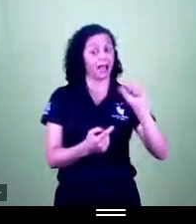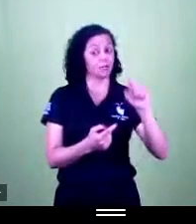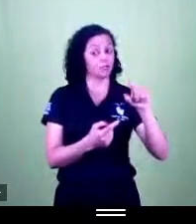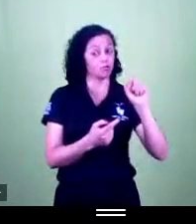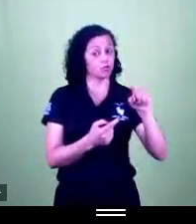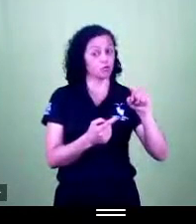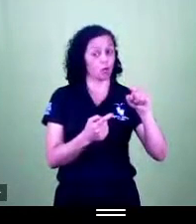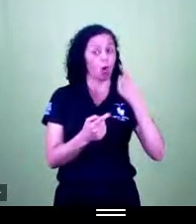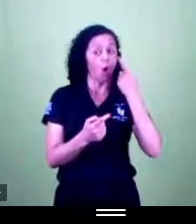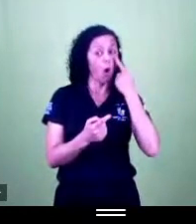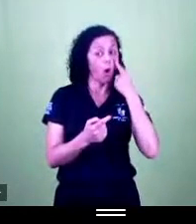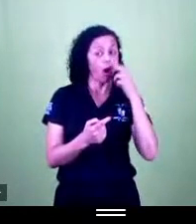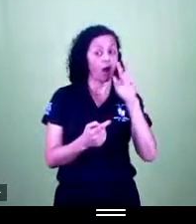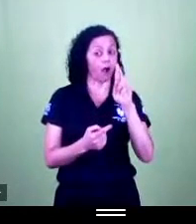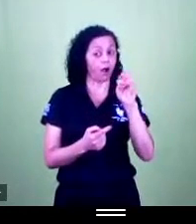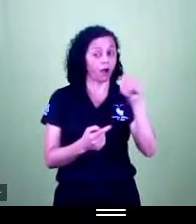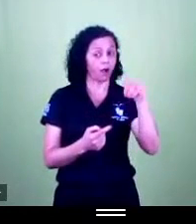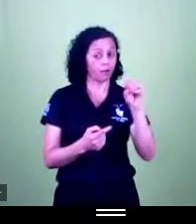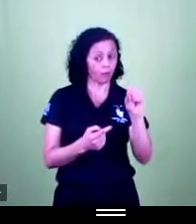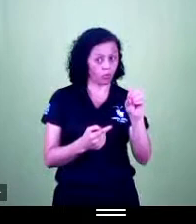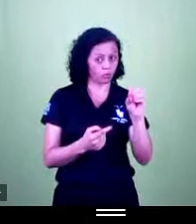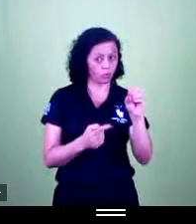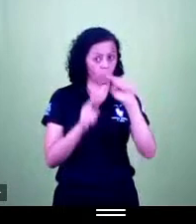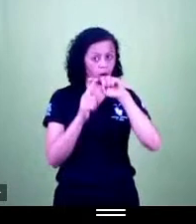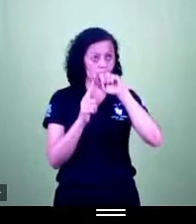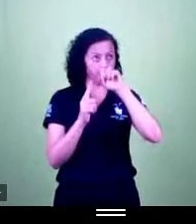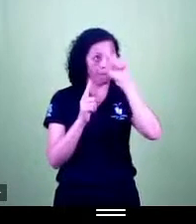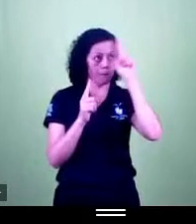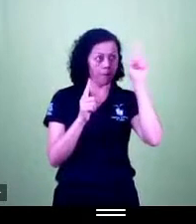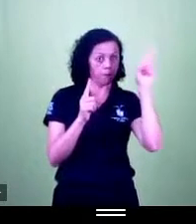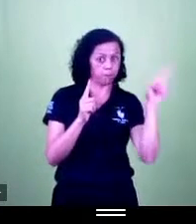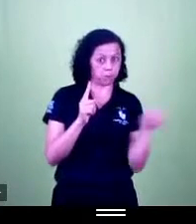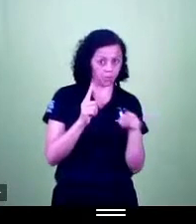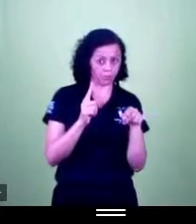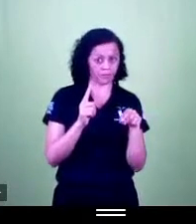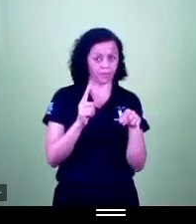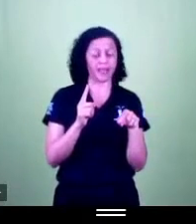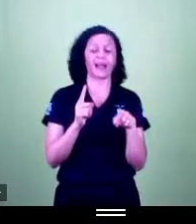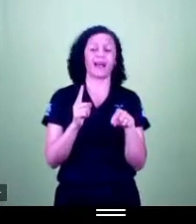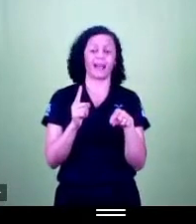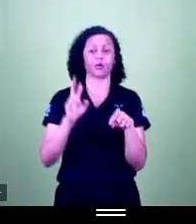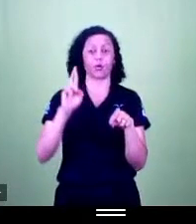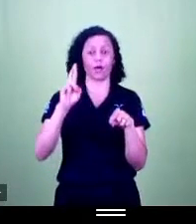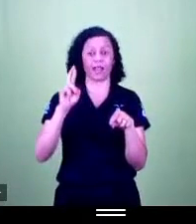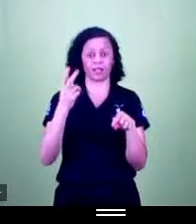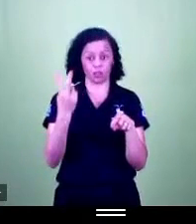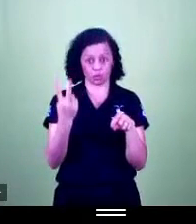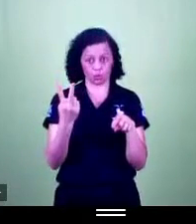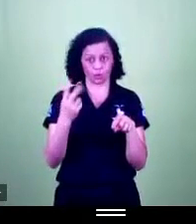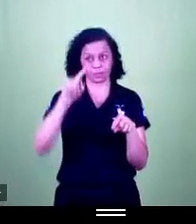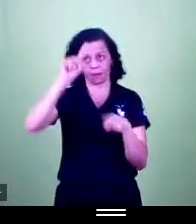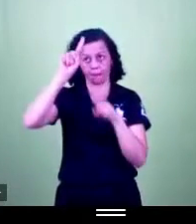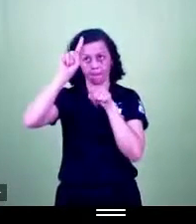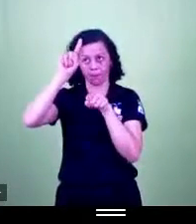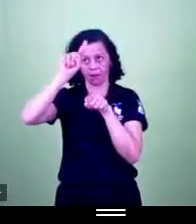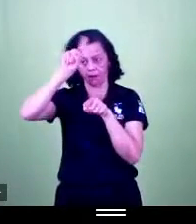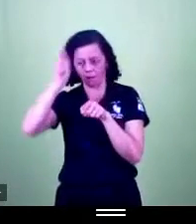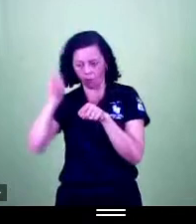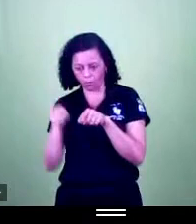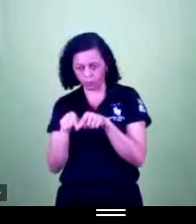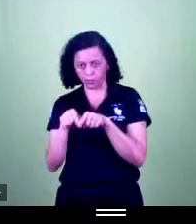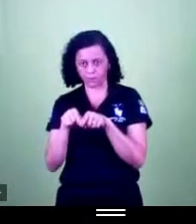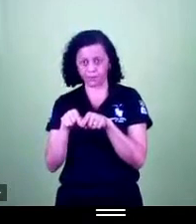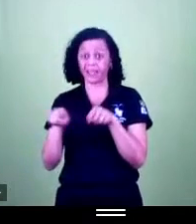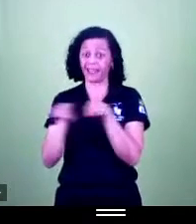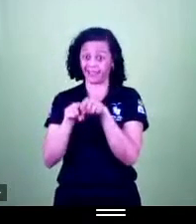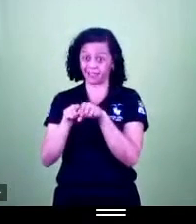poluído o desenho, eu acabei não marcando, mas aqui do R2 eu teria outro ramo, e passando pela R3 até chegar no nó de baixo, o terceiro